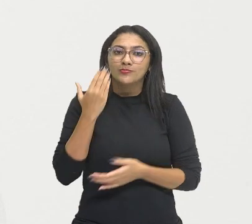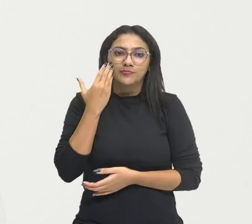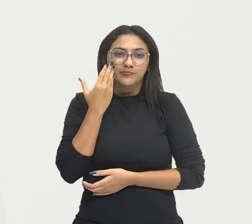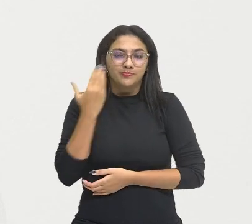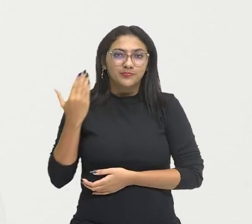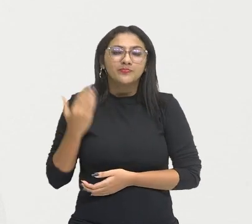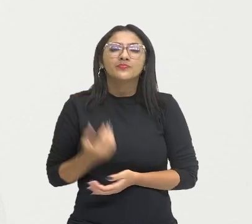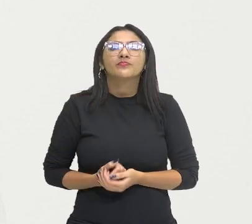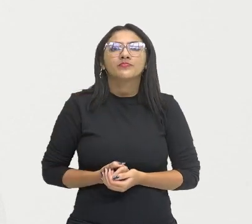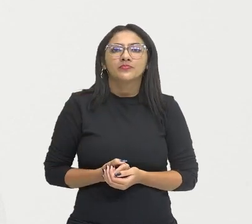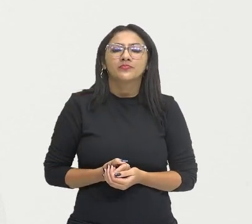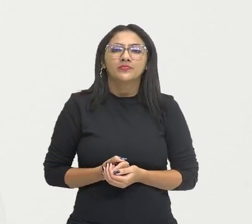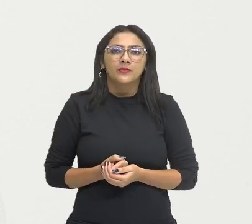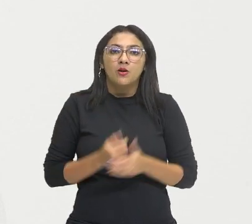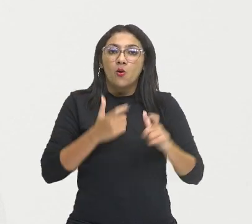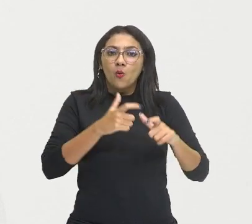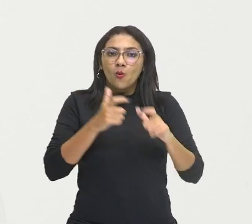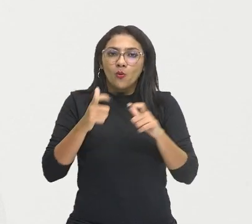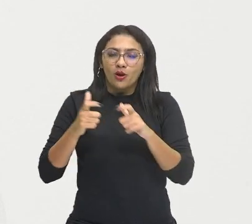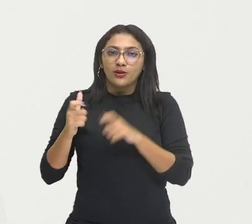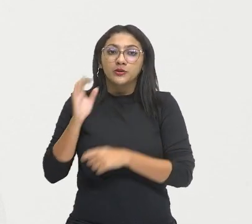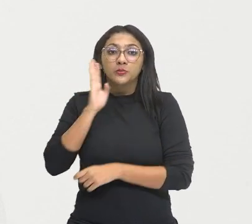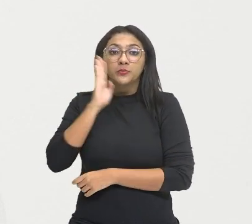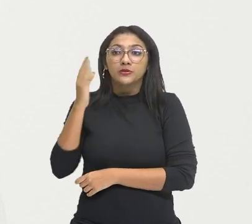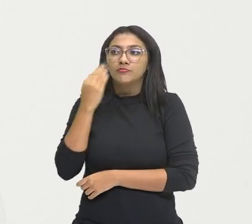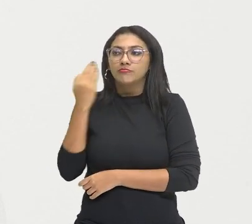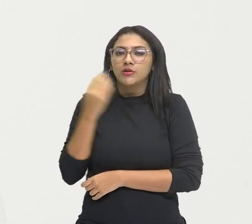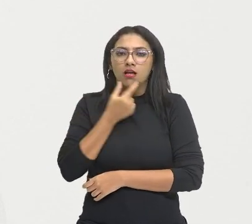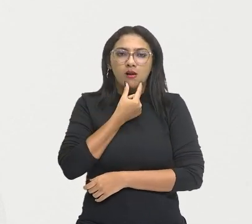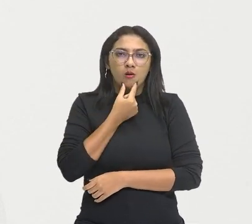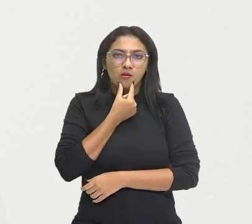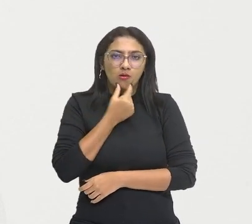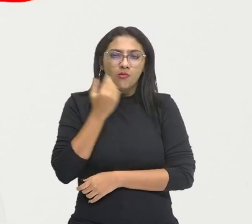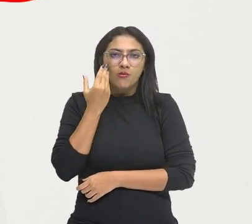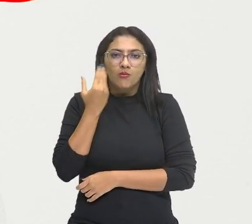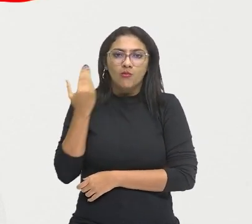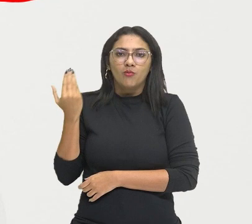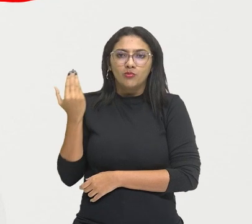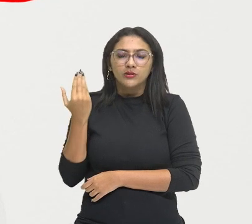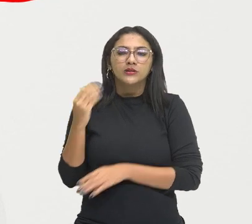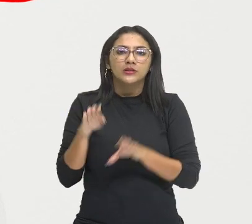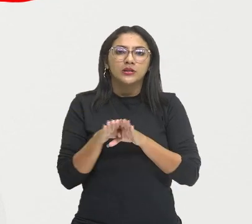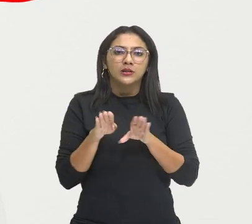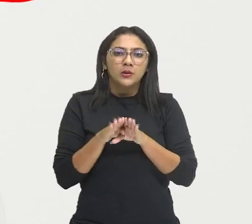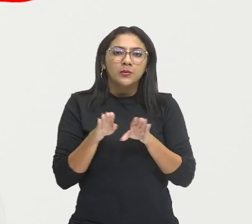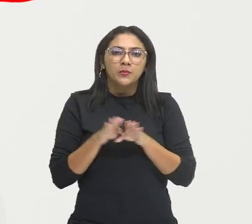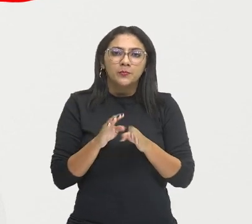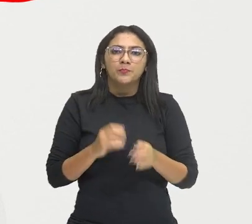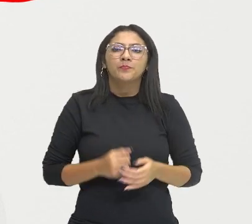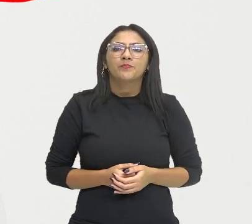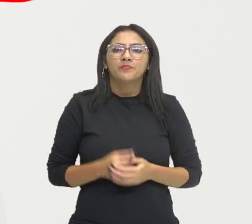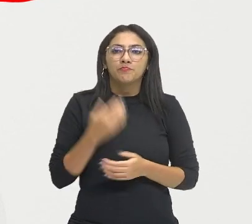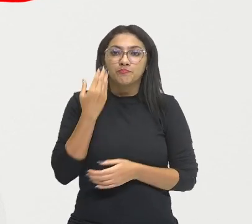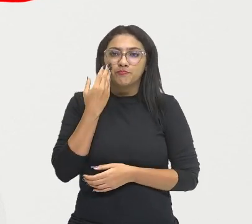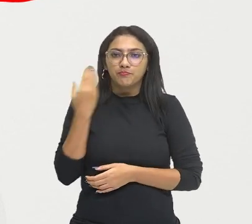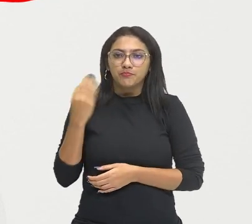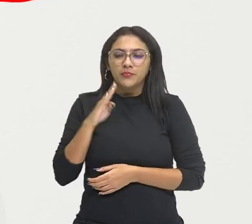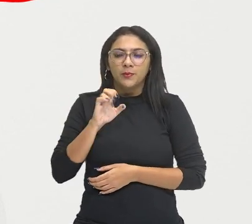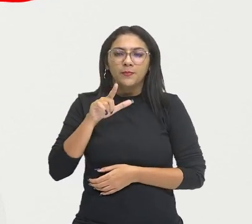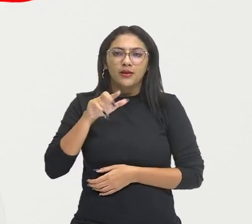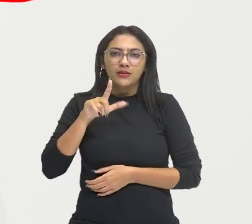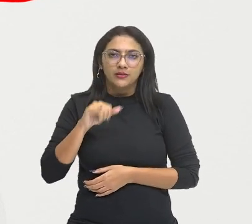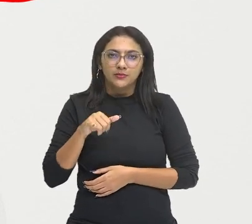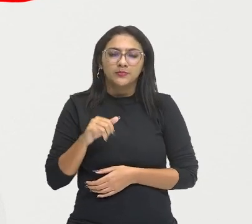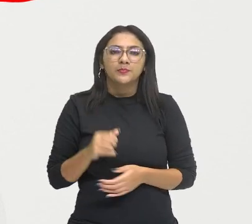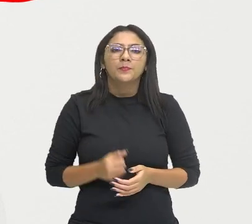das cidades europeias, em especial Londres e Paris. Ó, turma, olha como as cidades se encontravam. Como eu falei para vocês, além